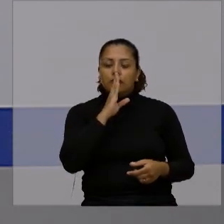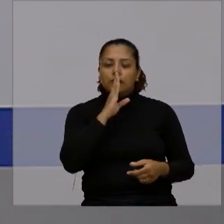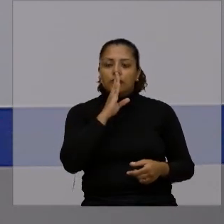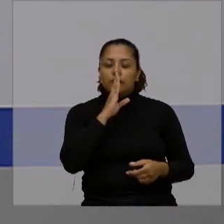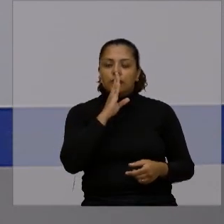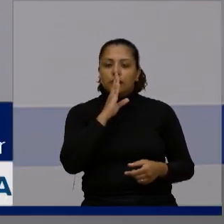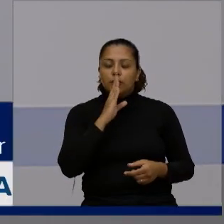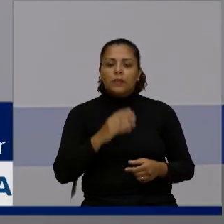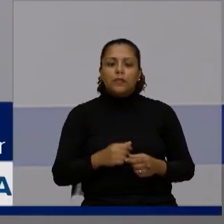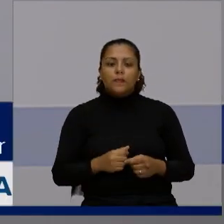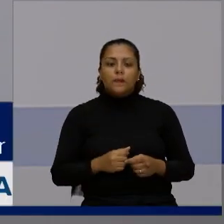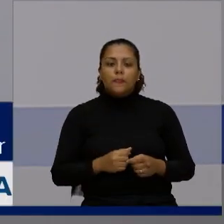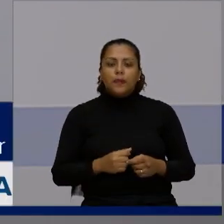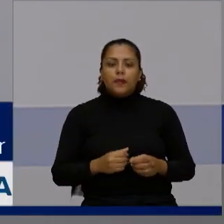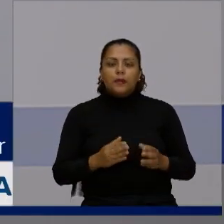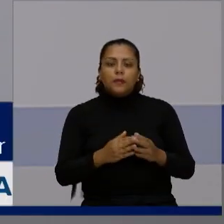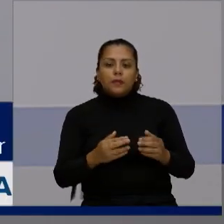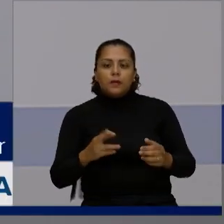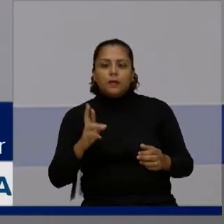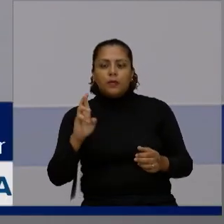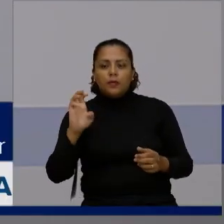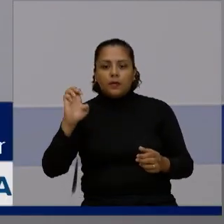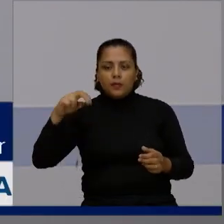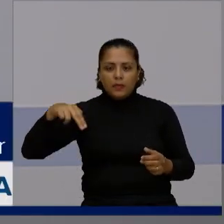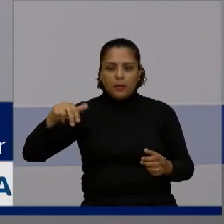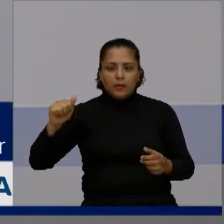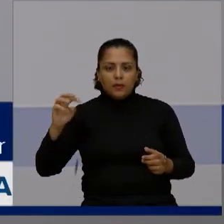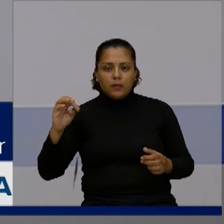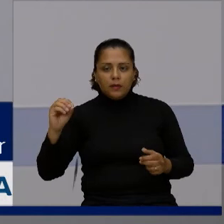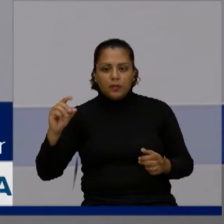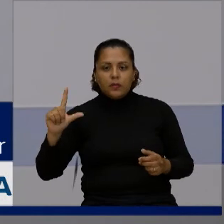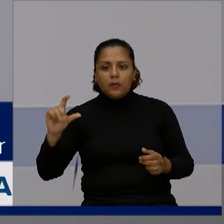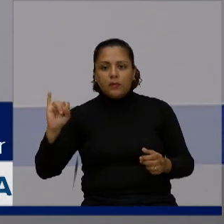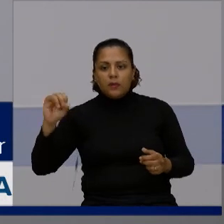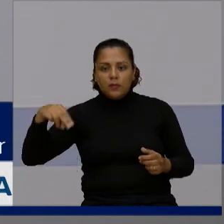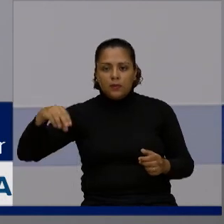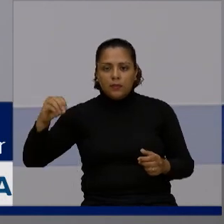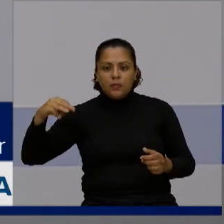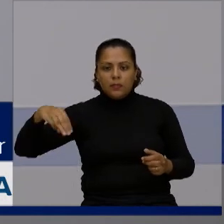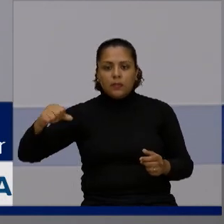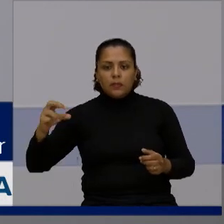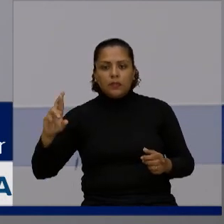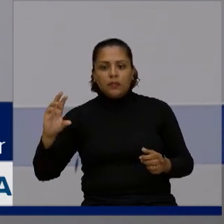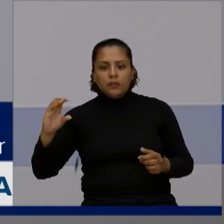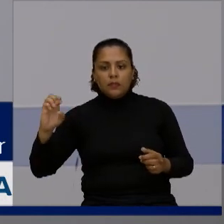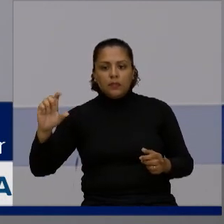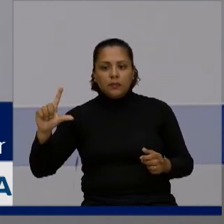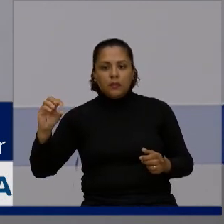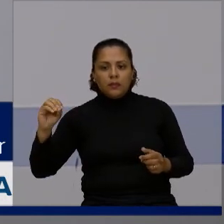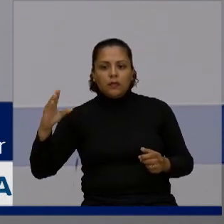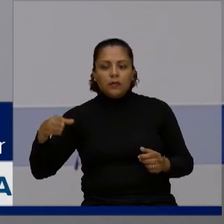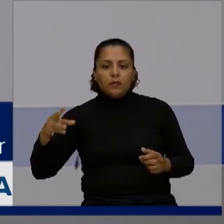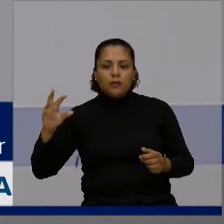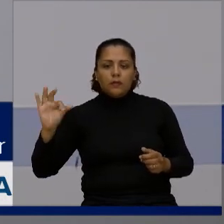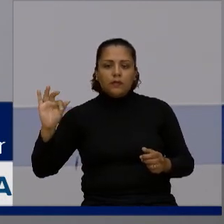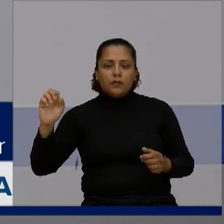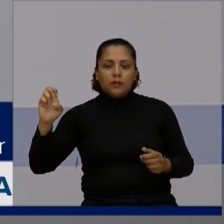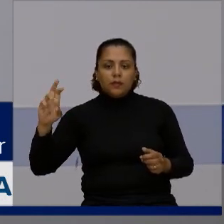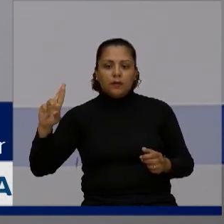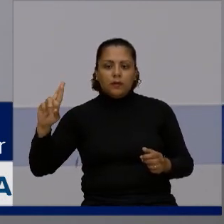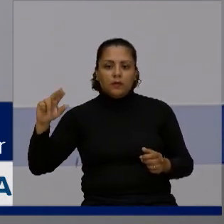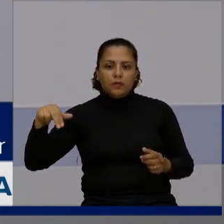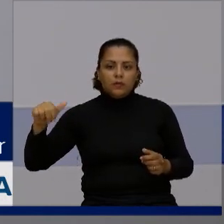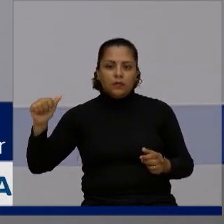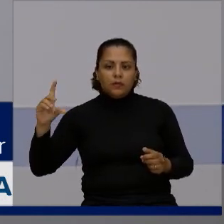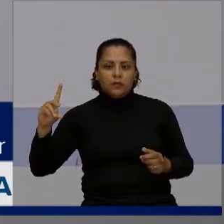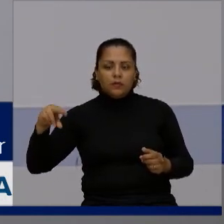solicitados pelos vereadores Renato Santiago, Marcelo Garcia, Lino Bispo, Fernando Petiti, José Luiz, Dulce